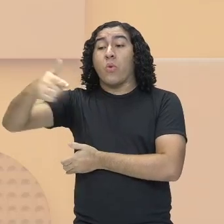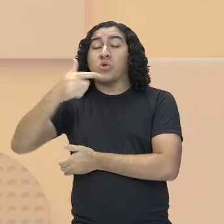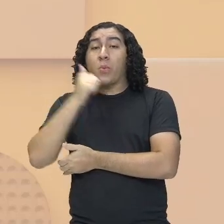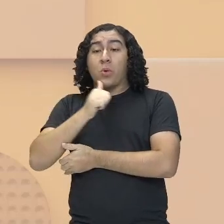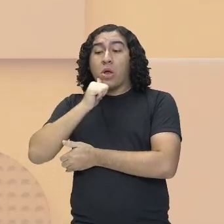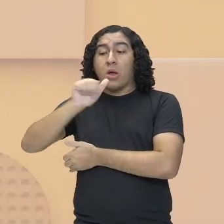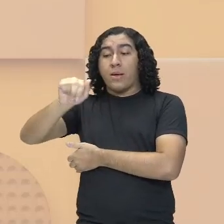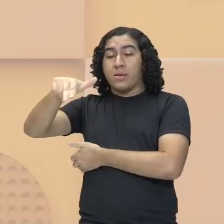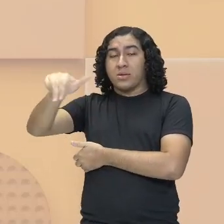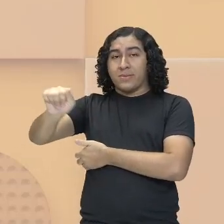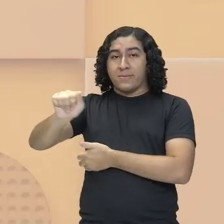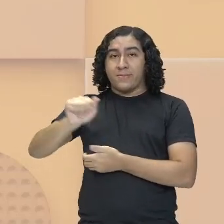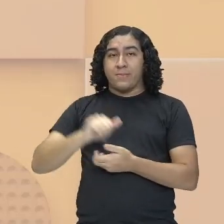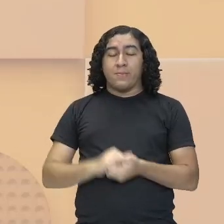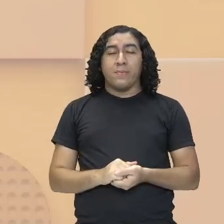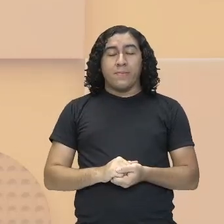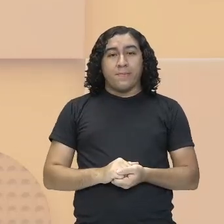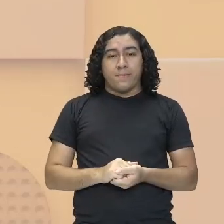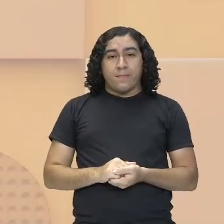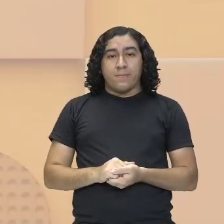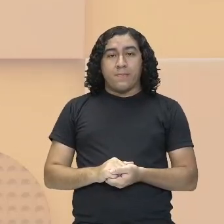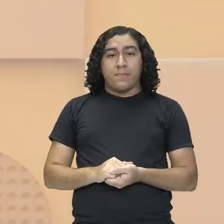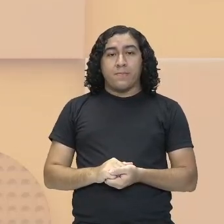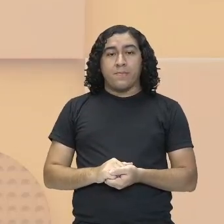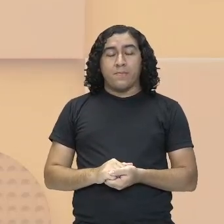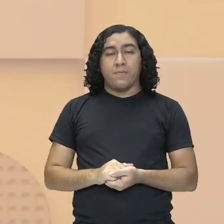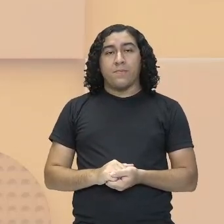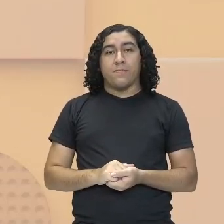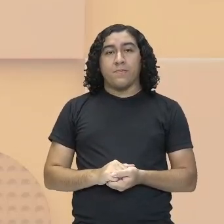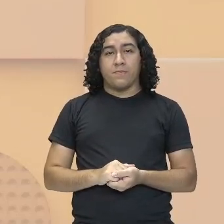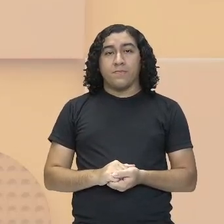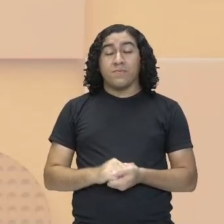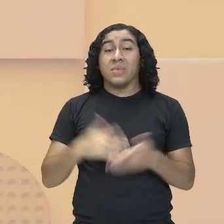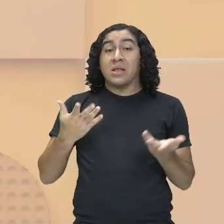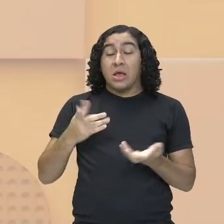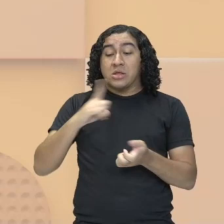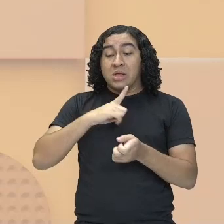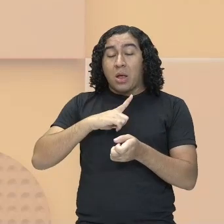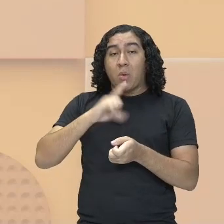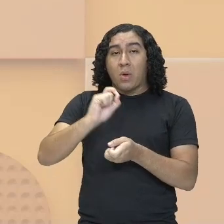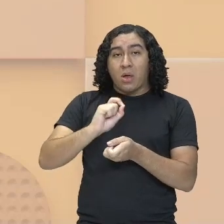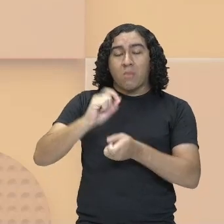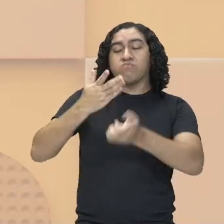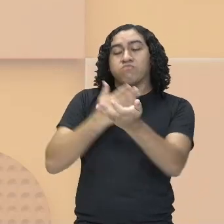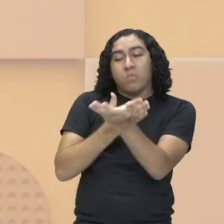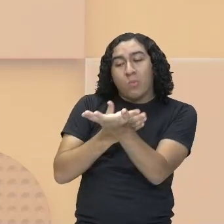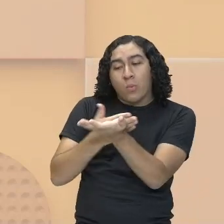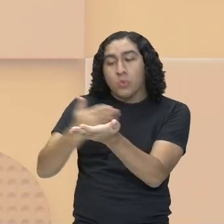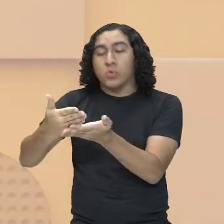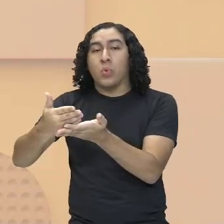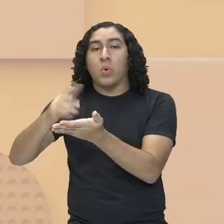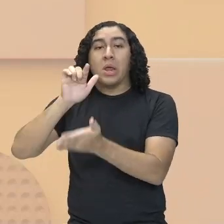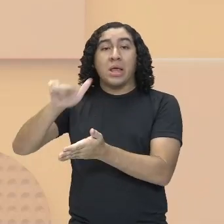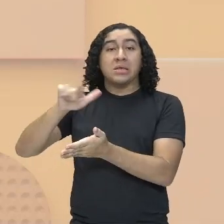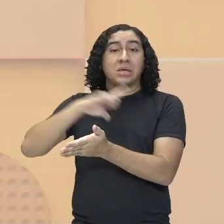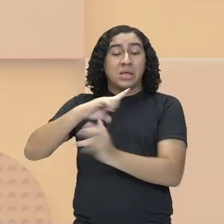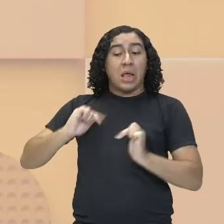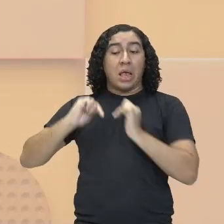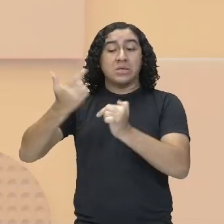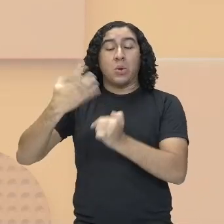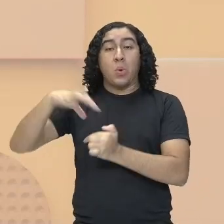Vamos verificar aí que com a Constituição ali, com a implantação do ato de supremacia, vai ter